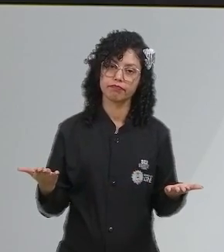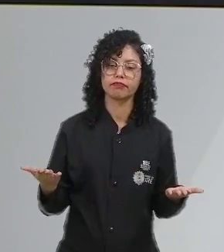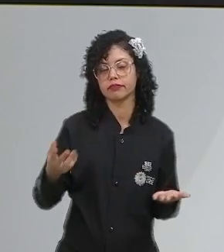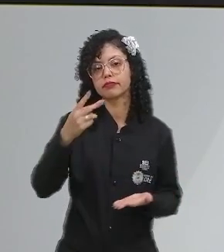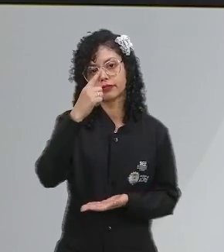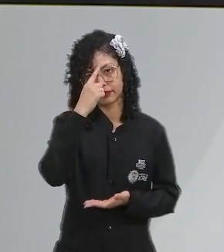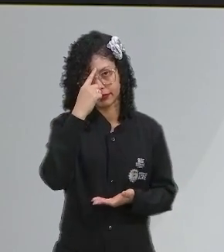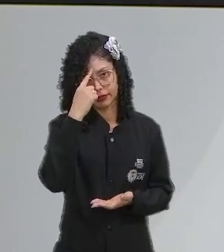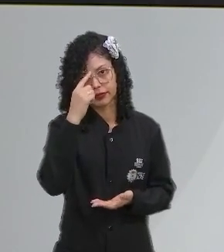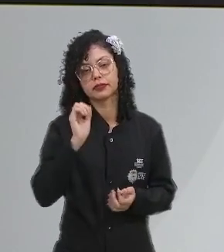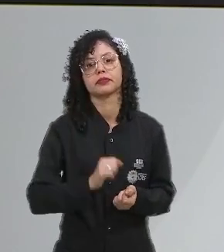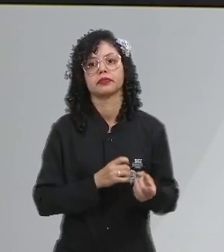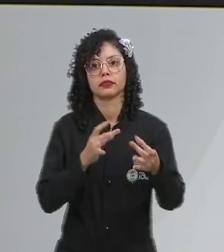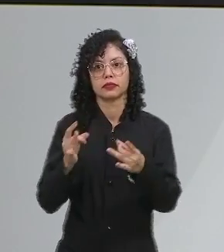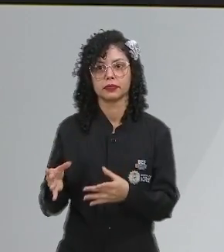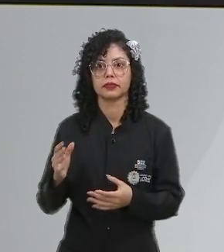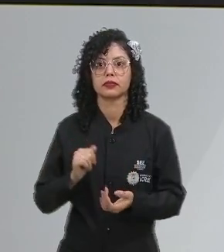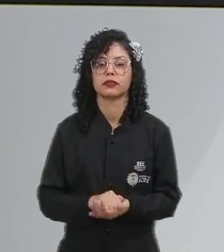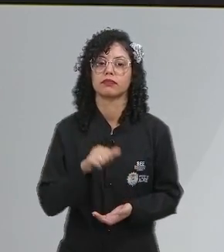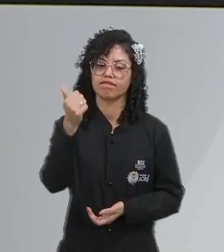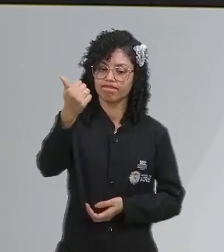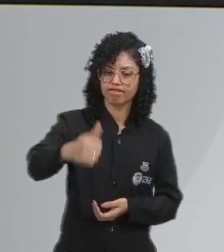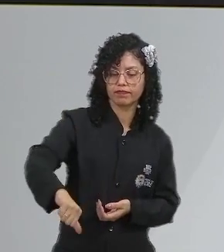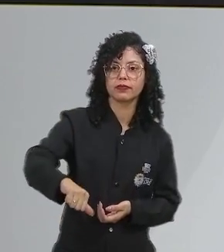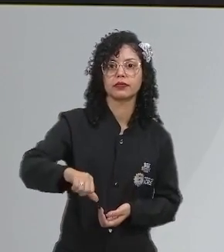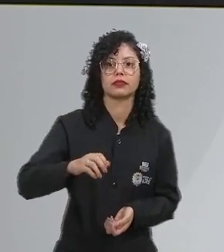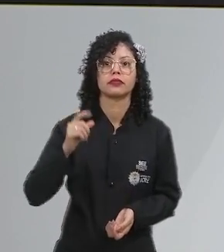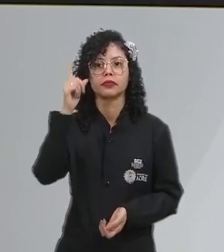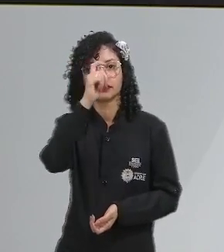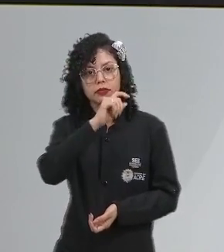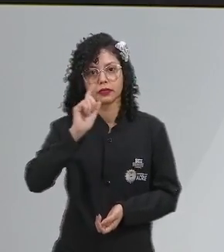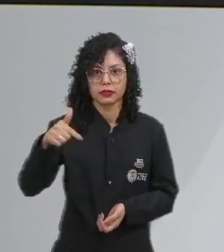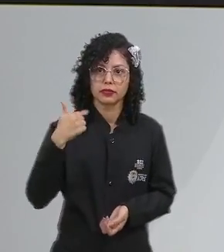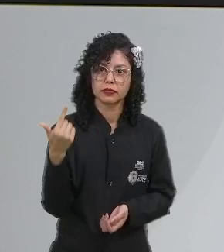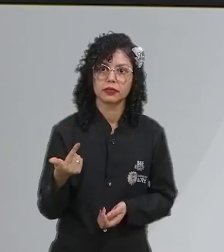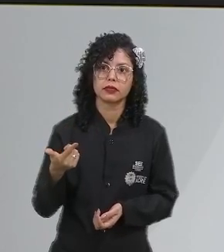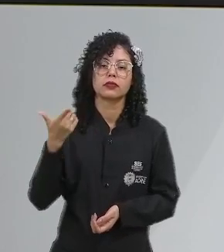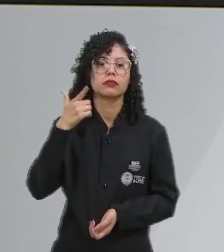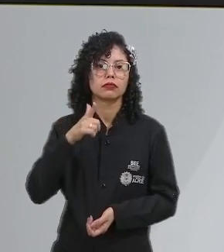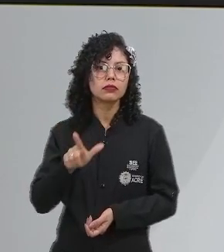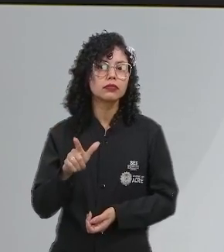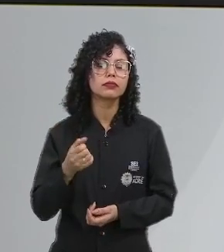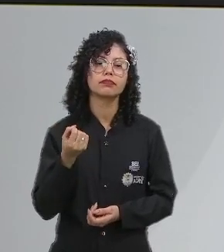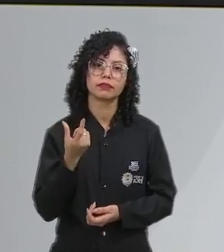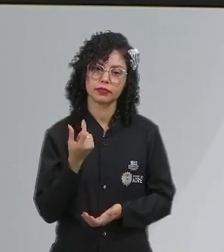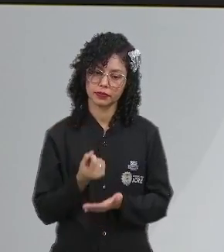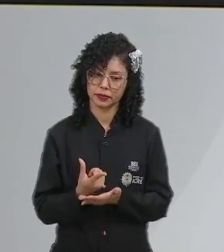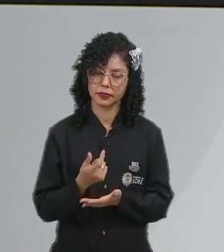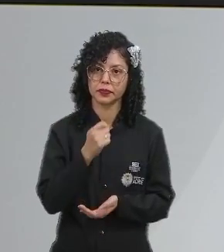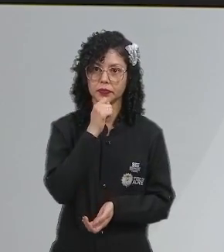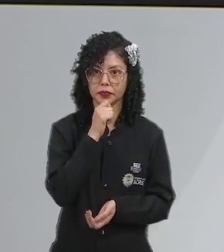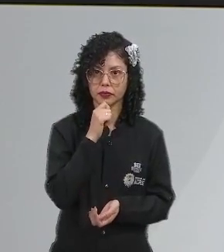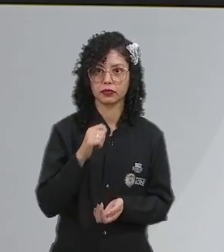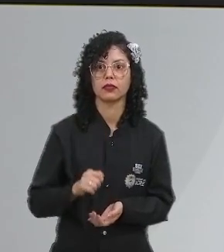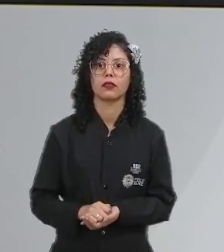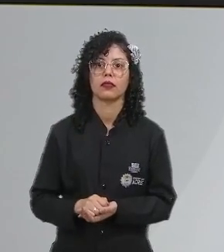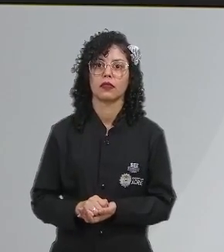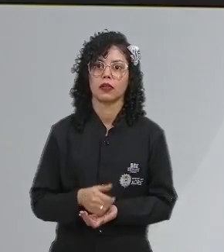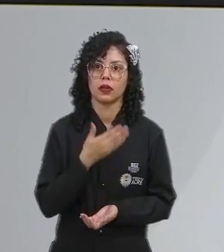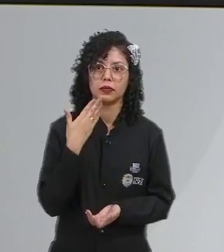mercado, uma vez que o produto ele se desvaloriza, fica mais difícil depois para recuperar o seu preço, né? Então ele